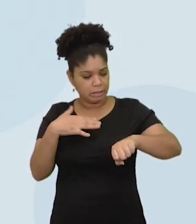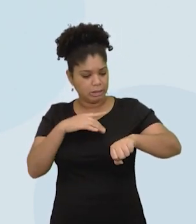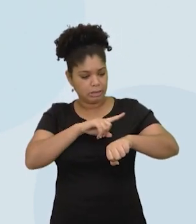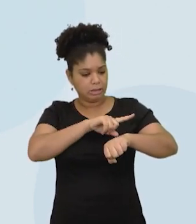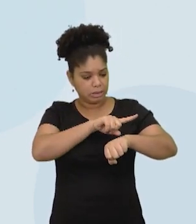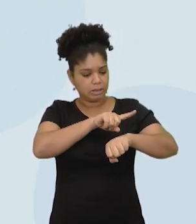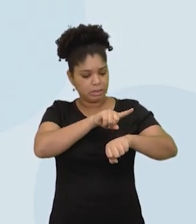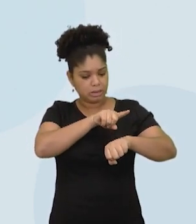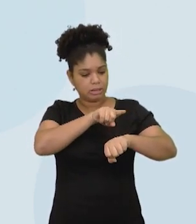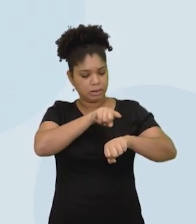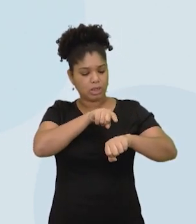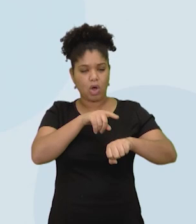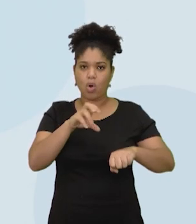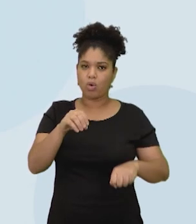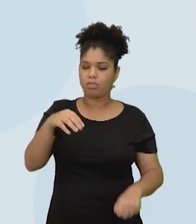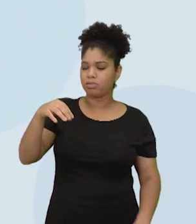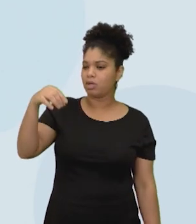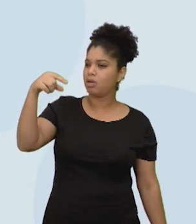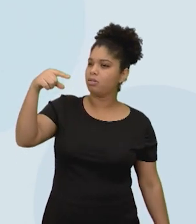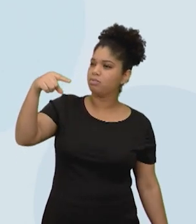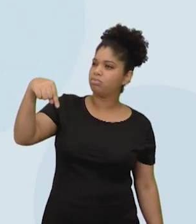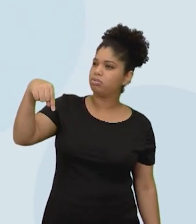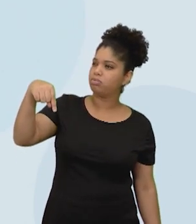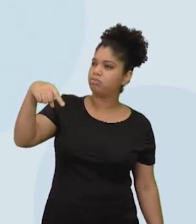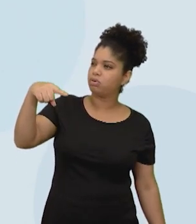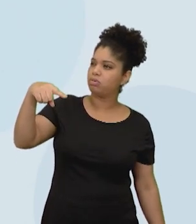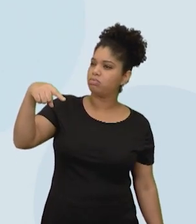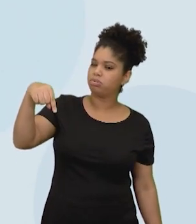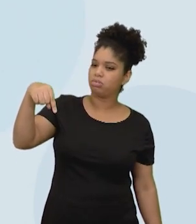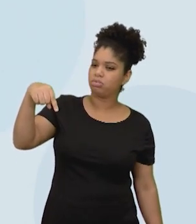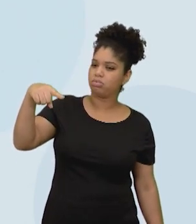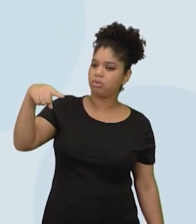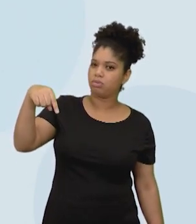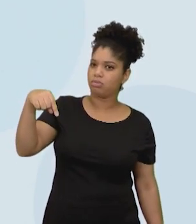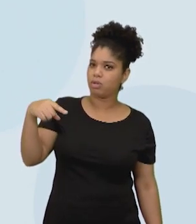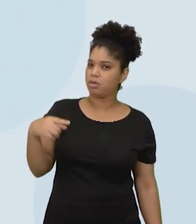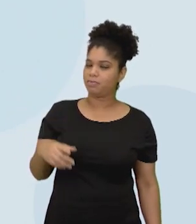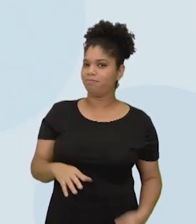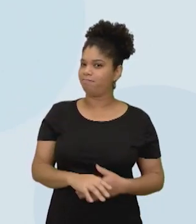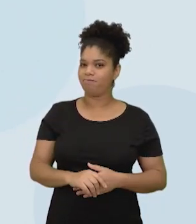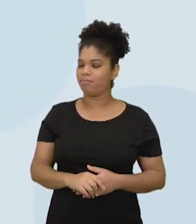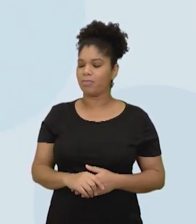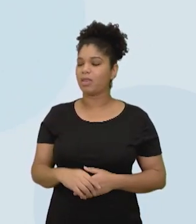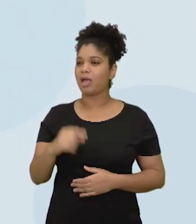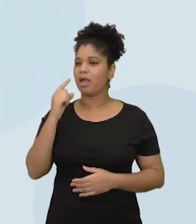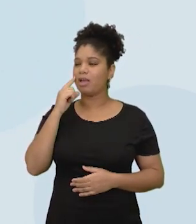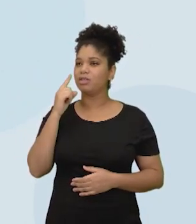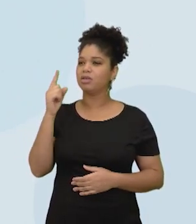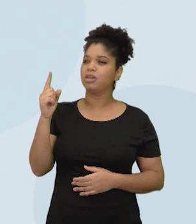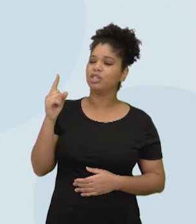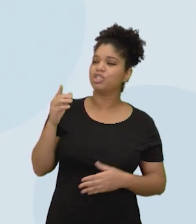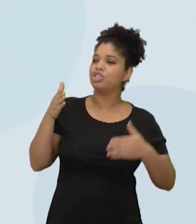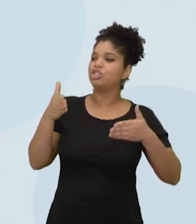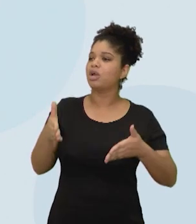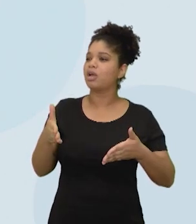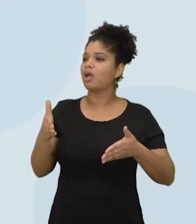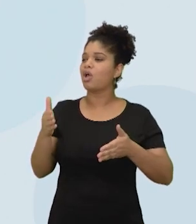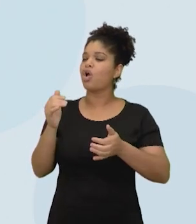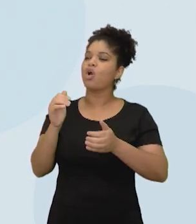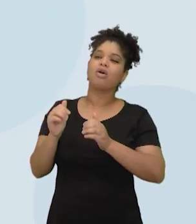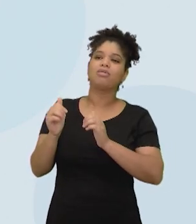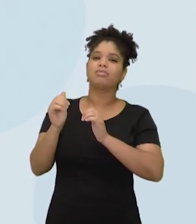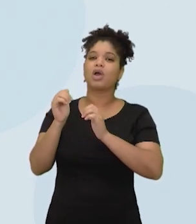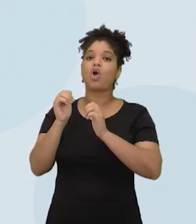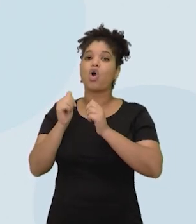de uma pêndula. Tudo isto quer dizer que, chegando ao Rocio, não vi mais ônibus algum. O empregado a quem me